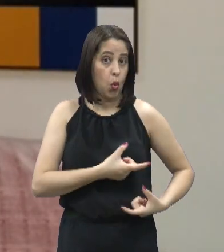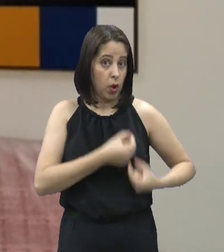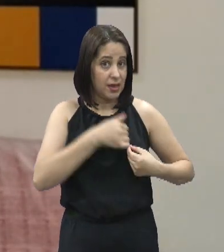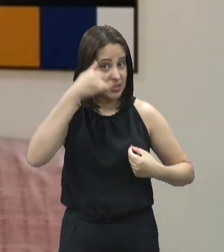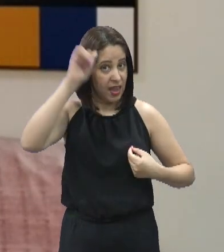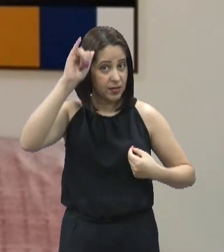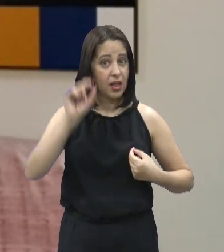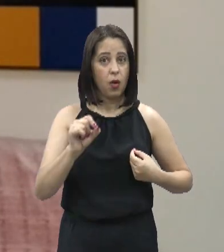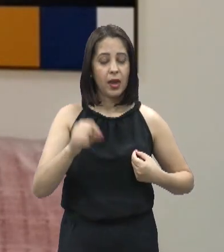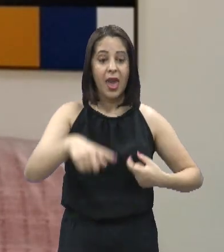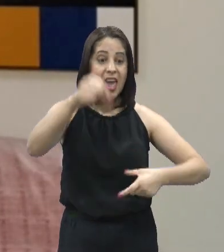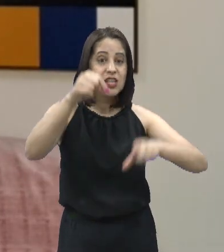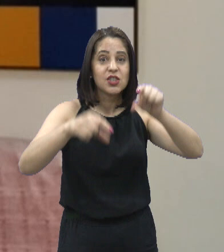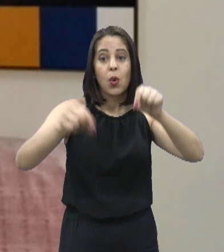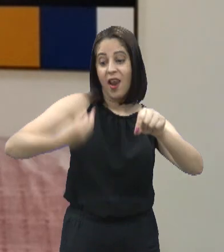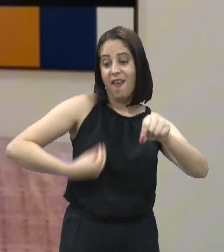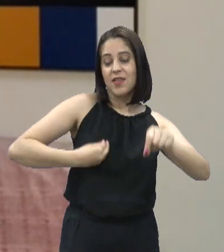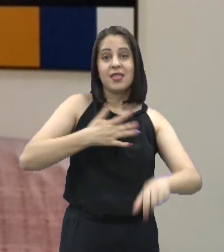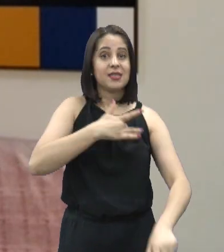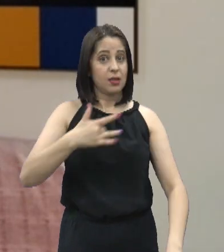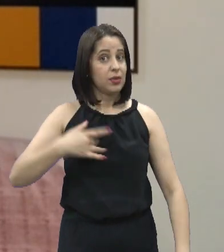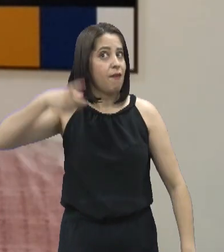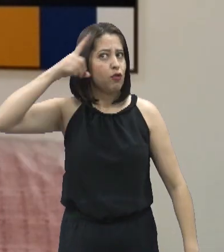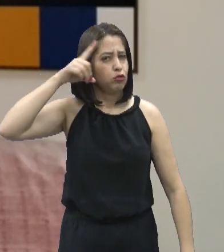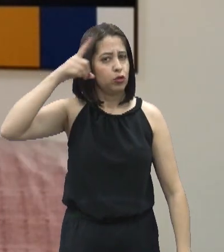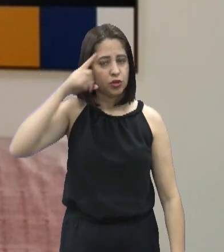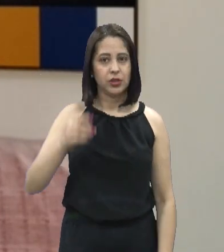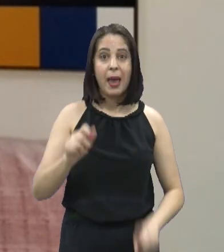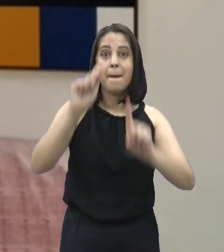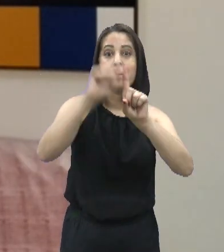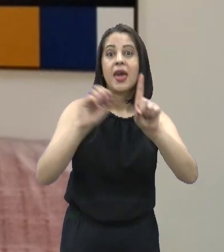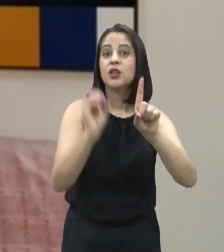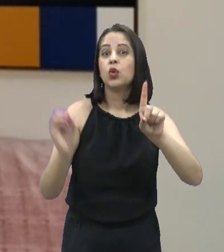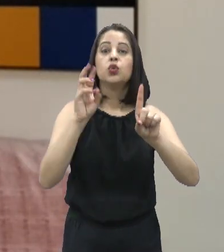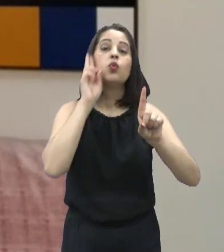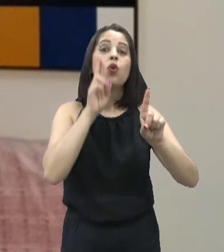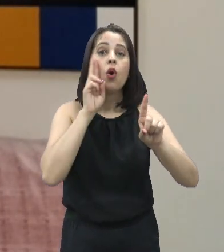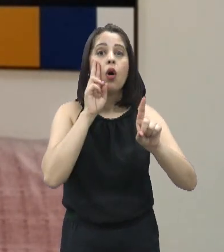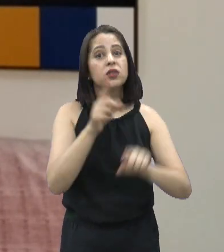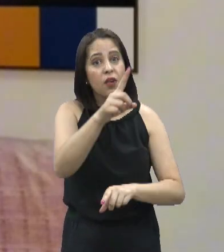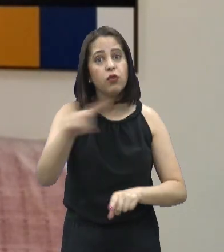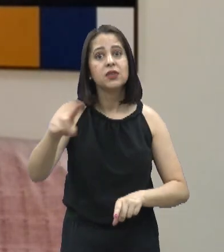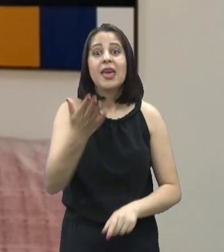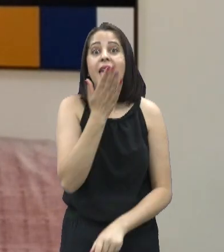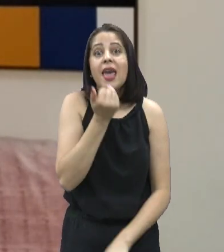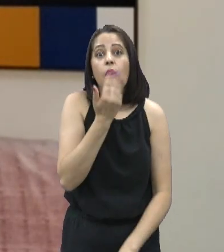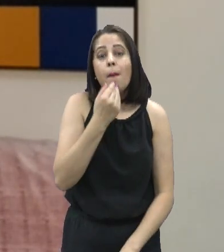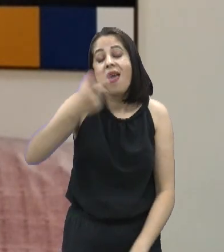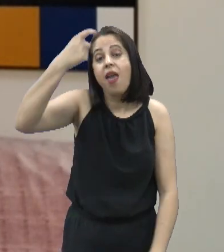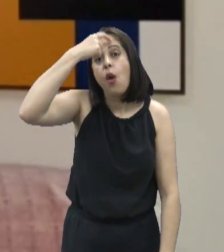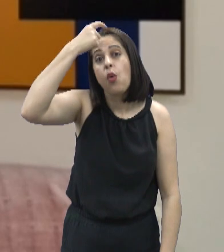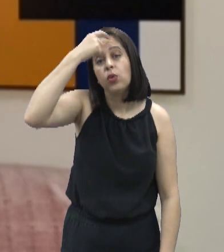com escolhas saudáveis no seu dia a dia. Neste Outubro Rosa, faça da alimentação consciente uma aliada na